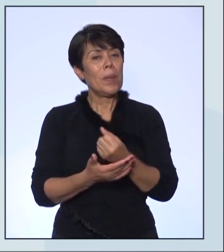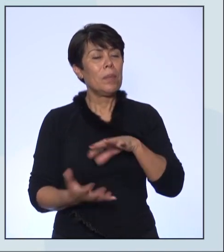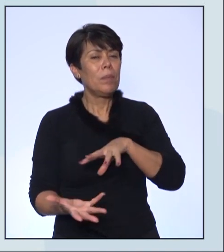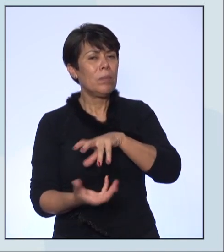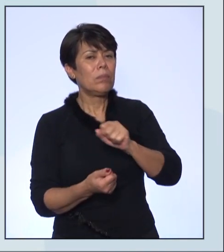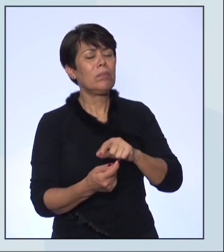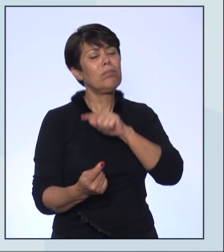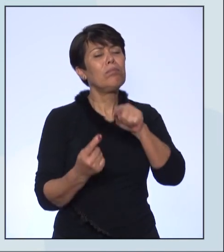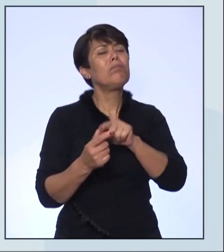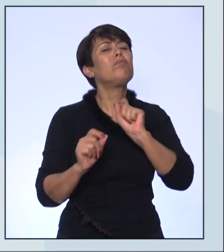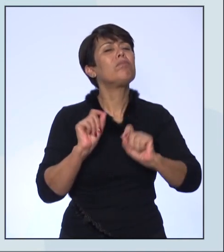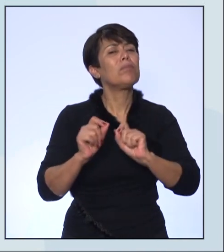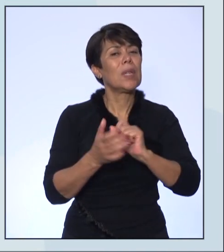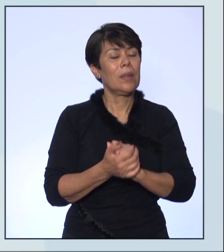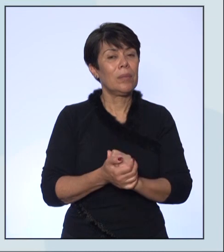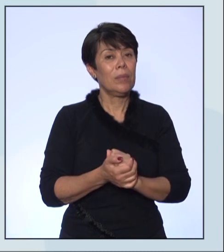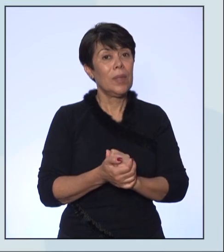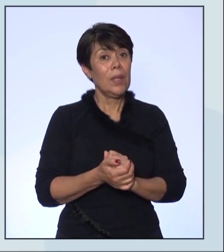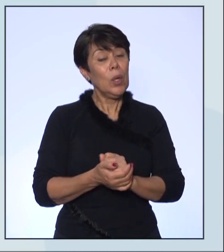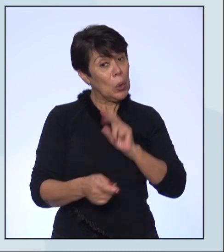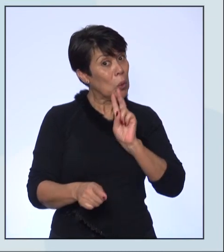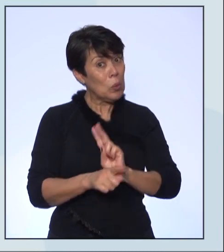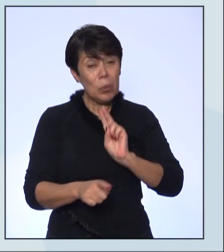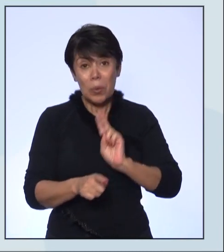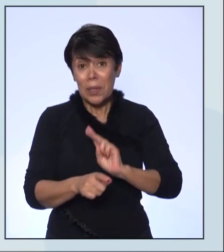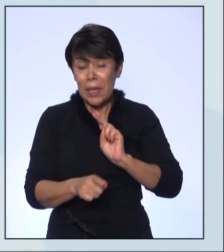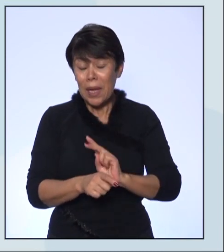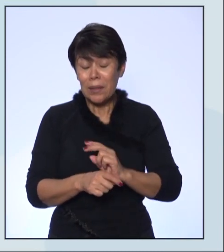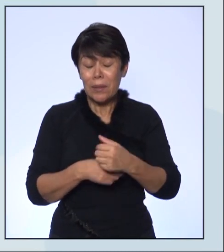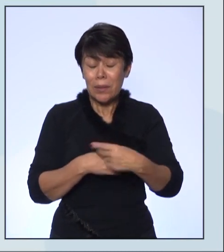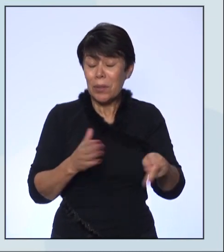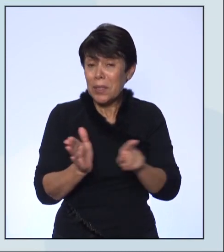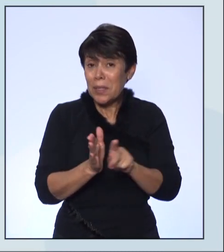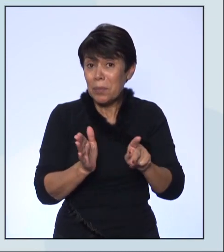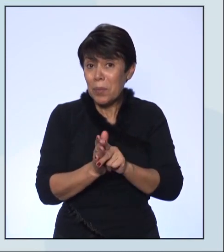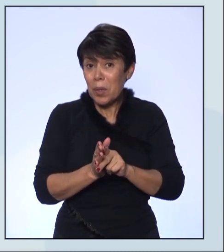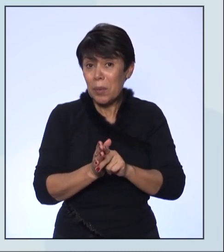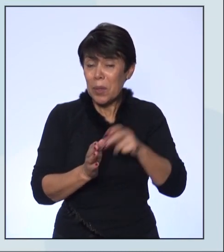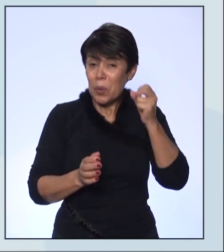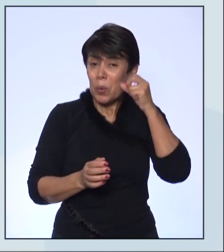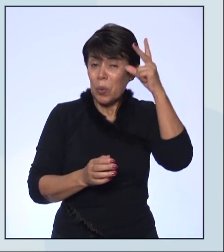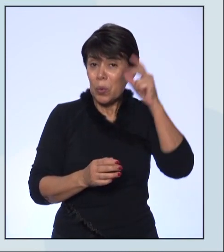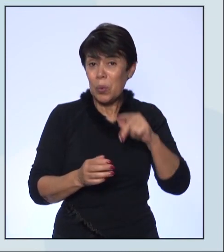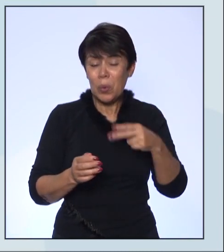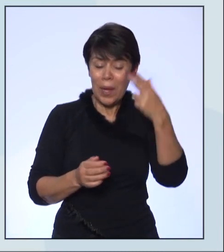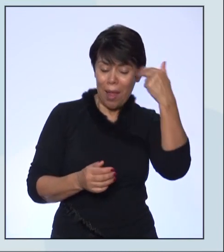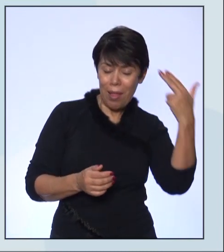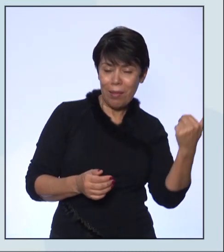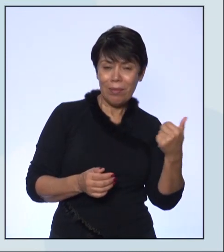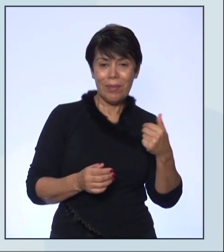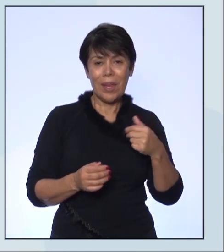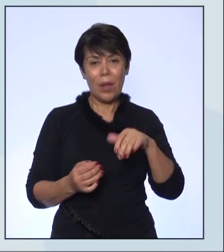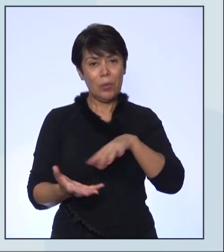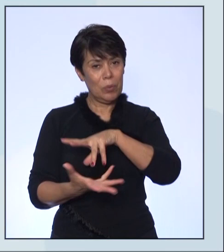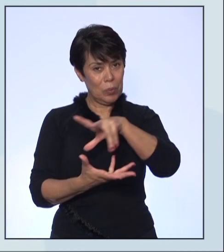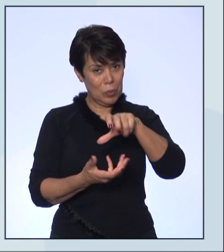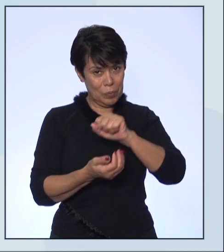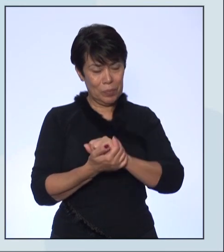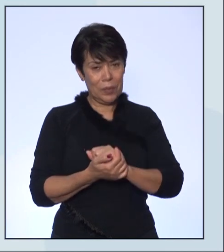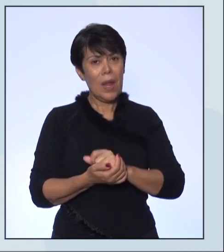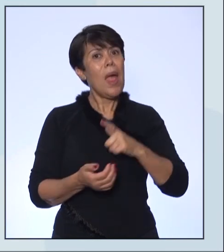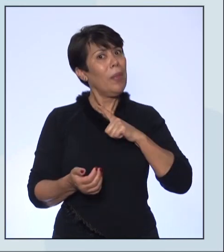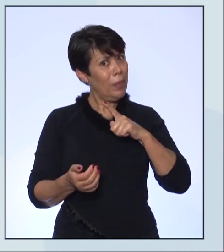né? Promover a preservação dos bens culturais, históricos, naturais da humanidade. Então, existe uma lista,